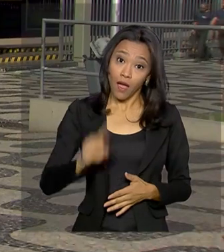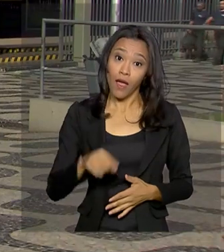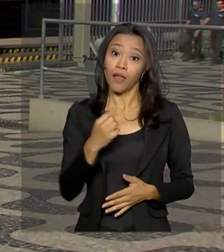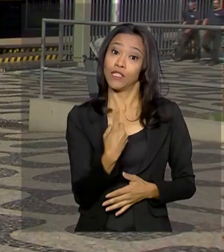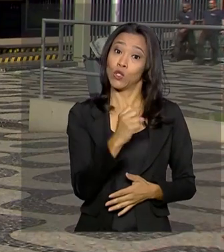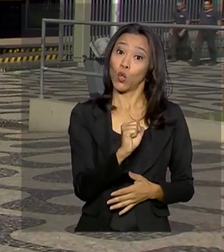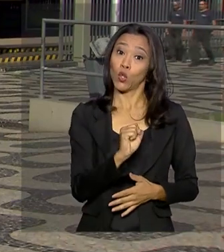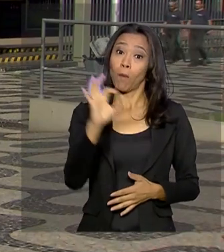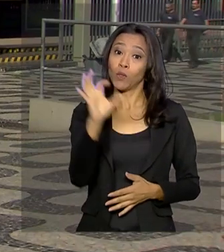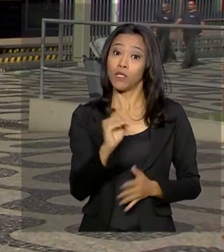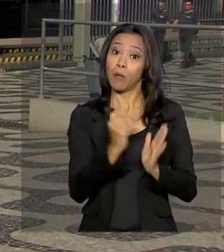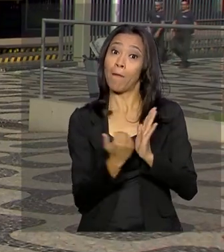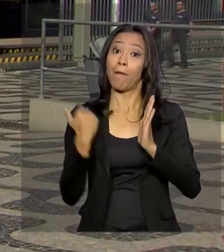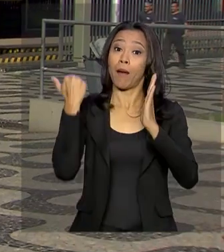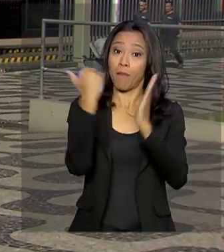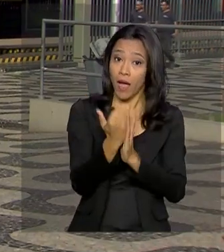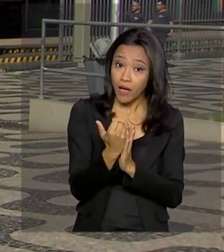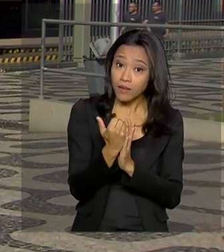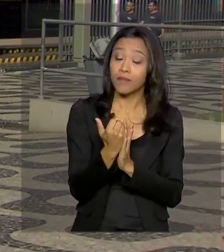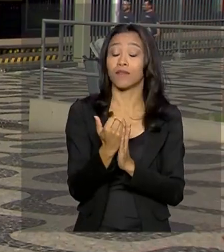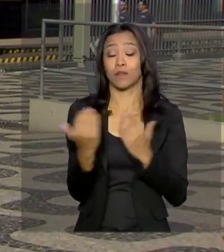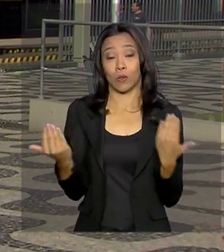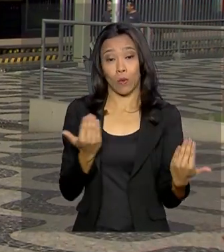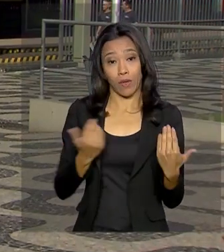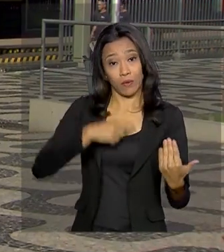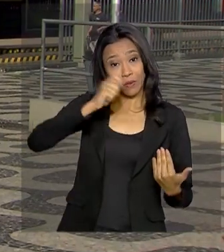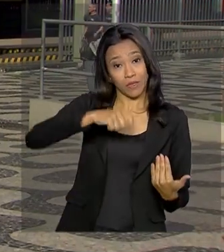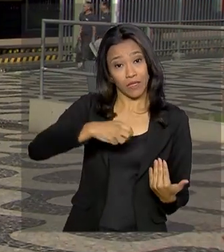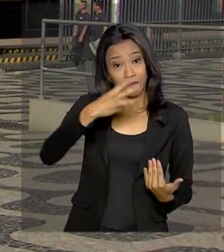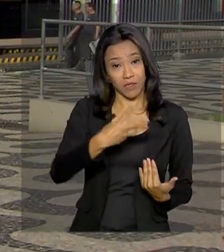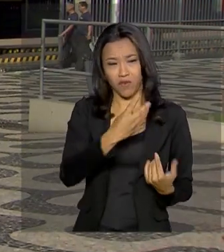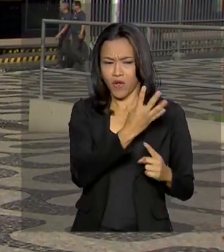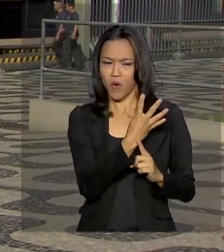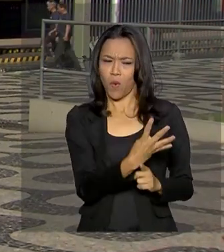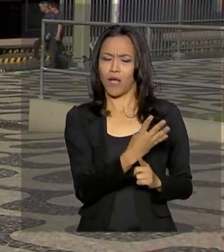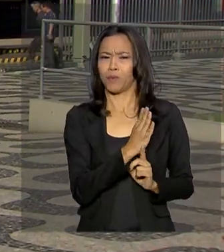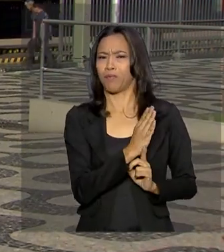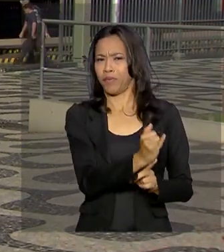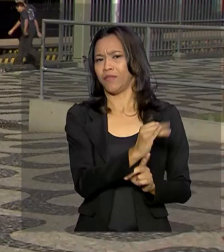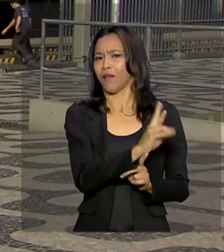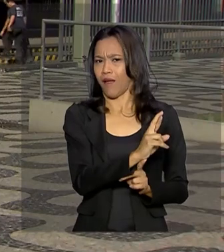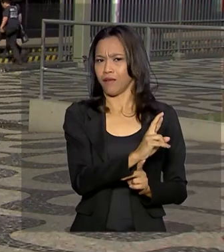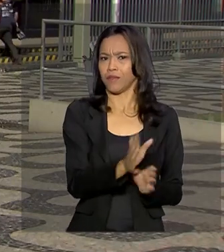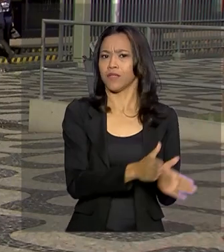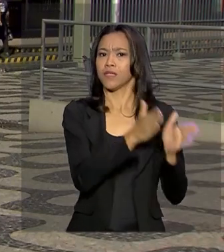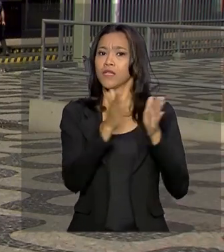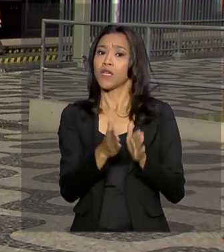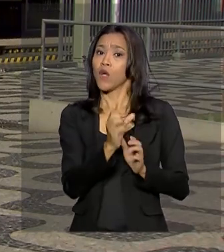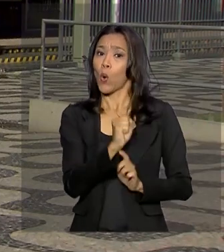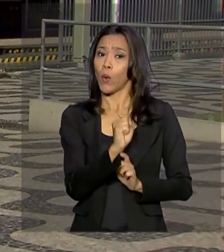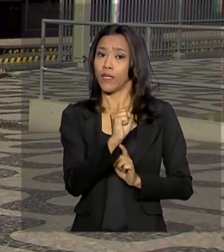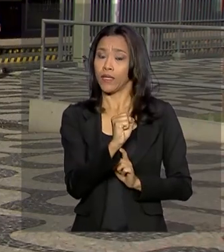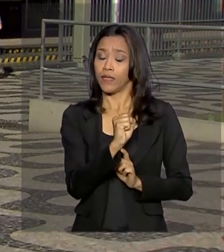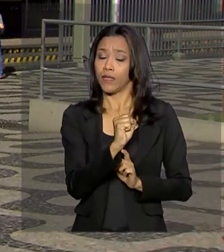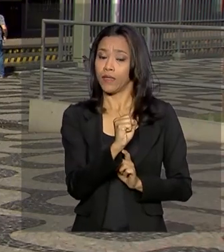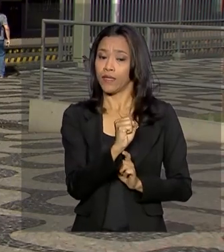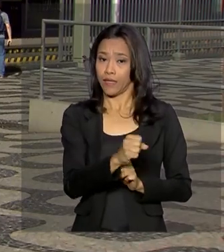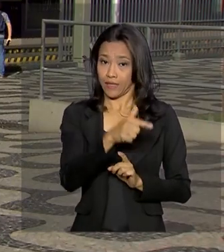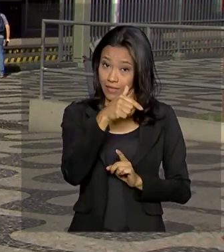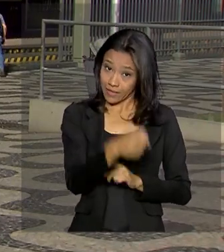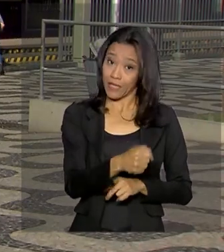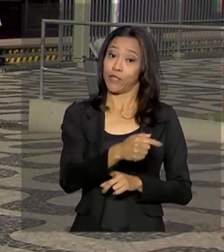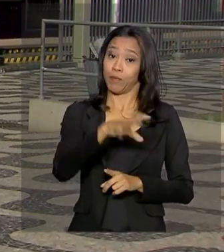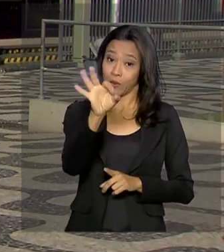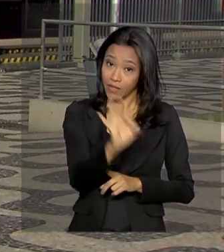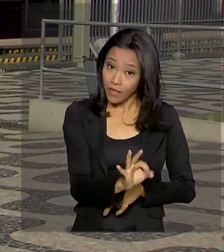lucro obtido nos três primeiros meses deste ano, que foi de 4 bilhões de reais. E 87% maior